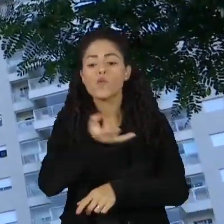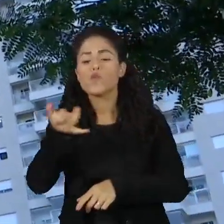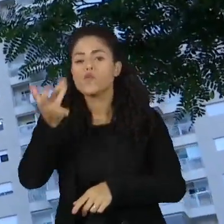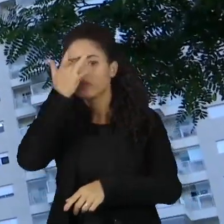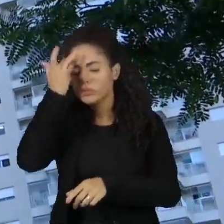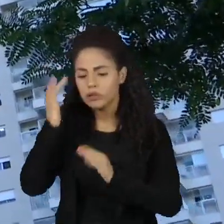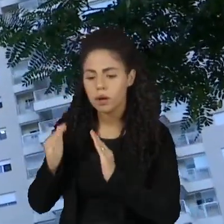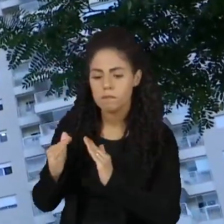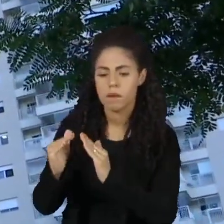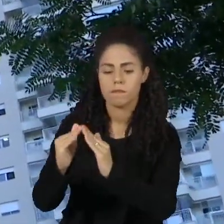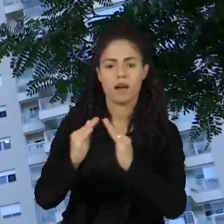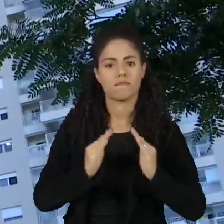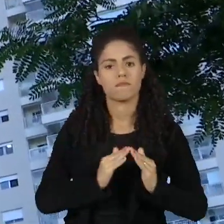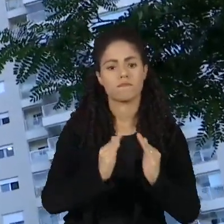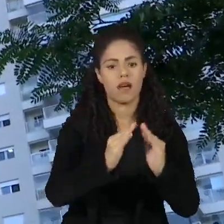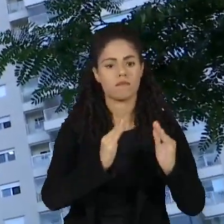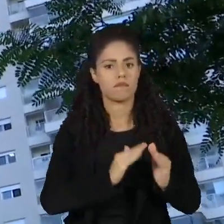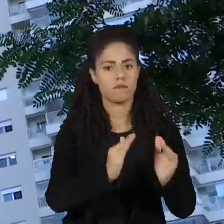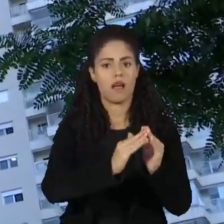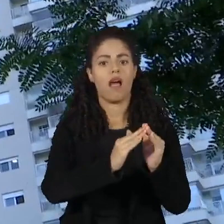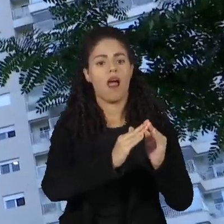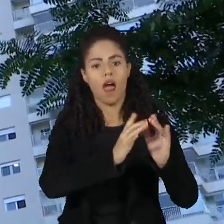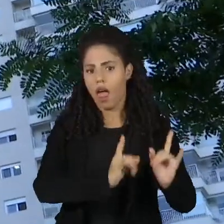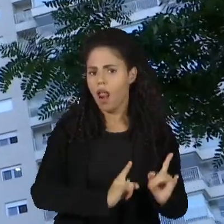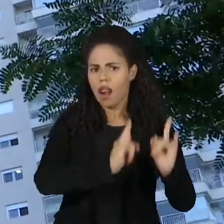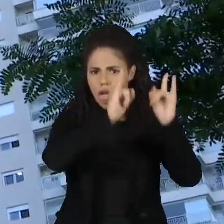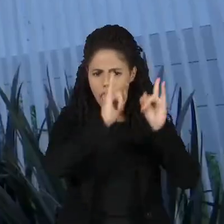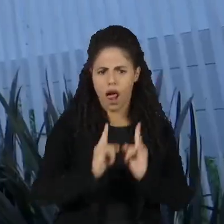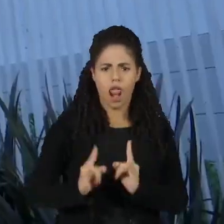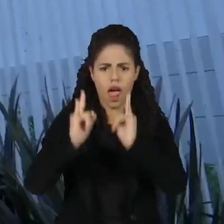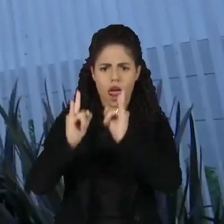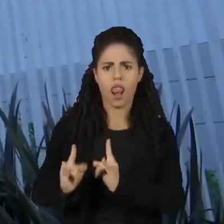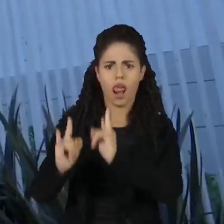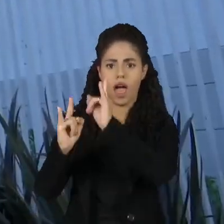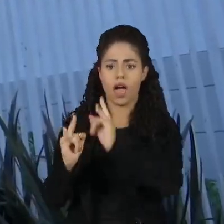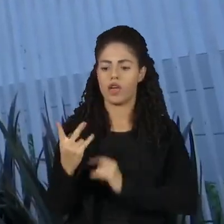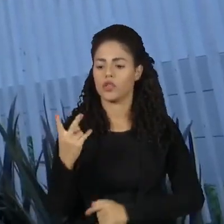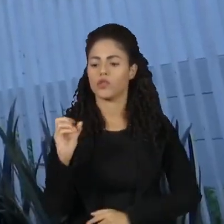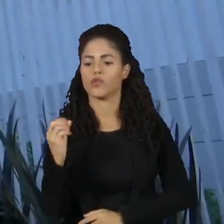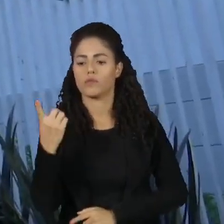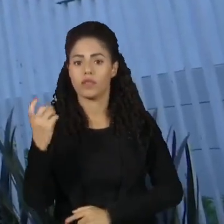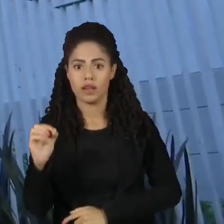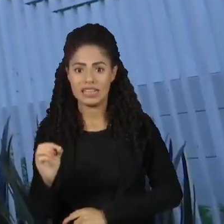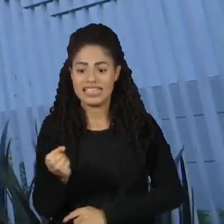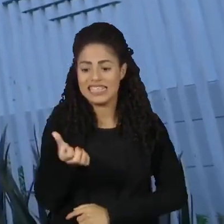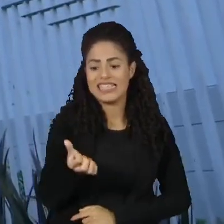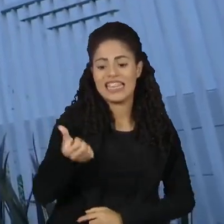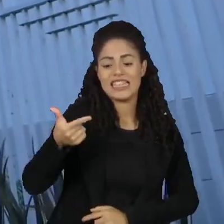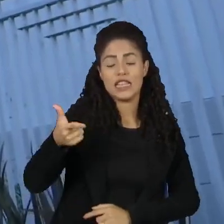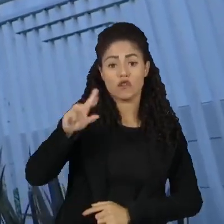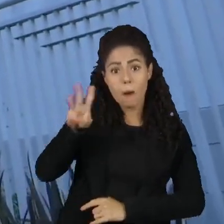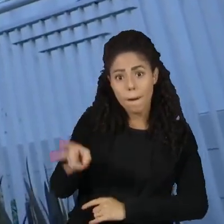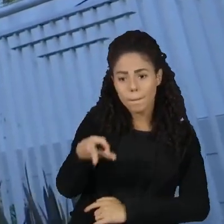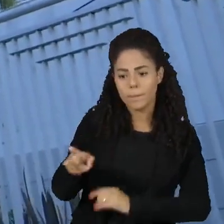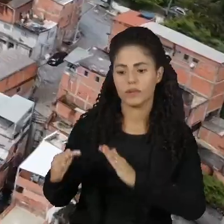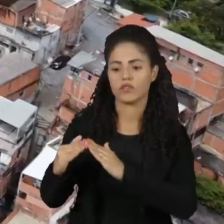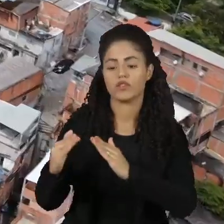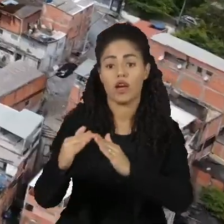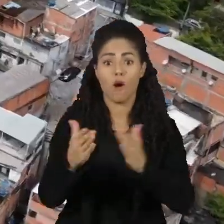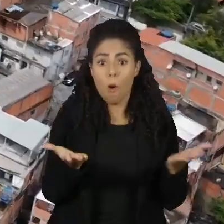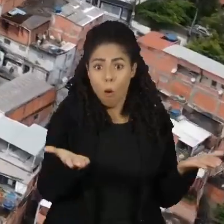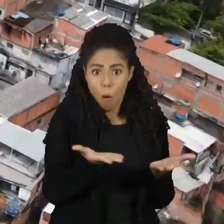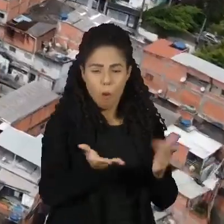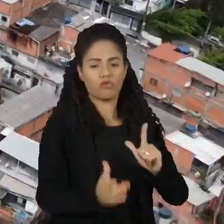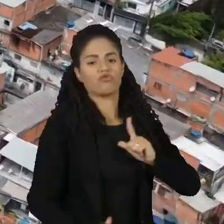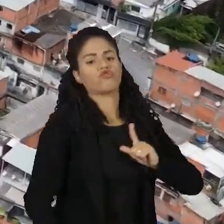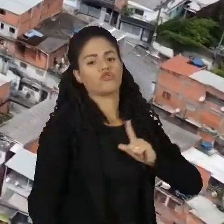de domicílios cresceu do último censo para cá. Em 2010, eram 67 milhões de residências no Brasil. Hoje,